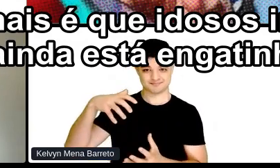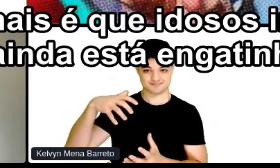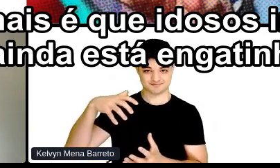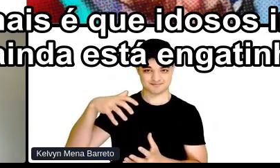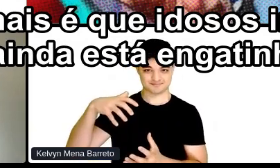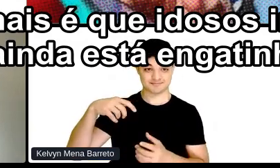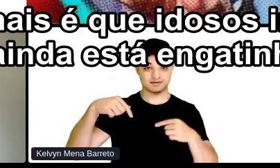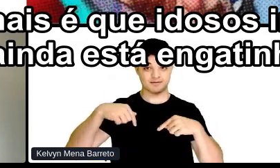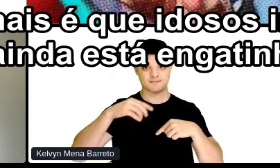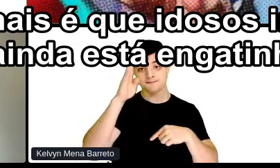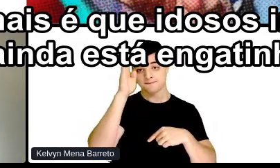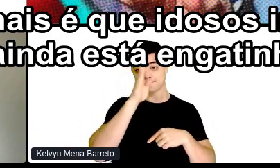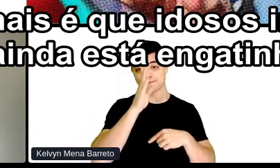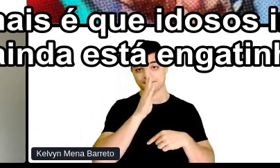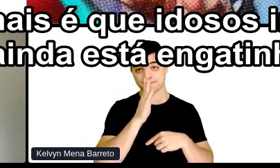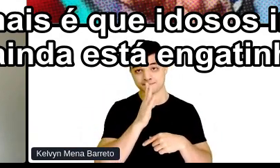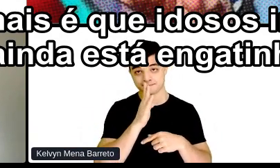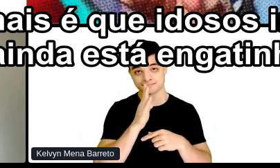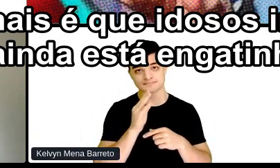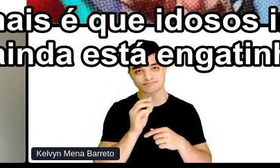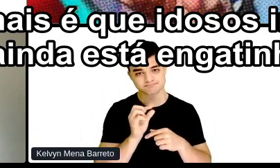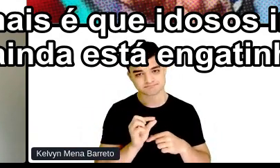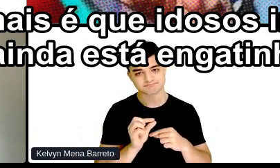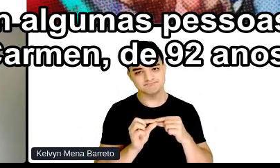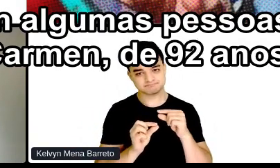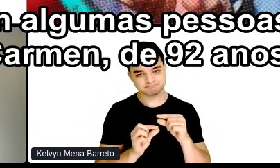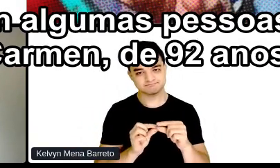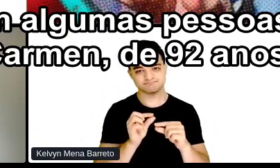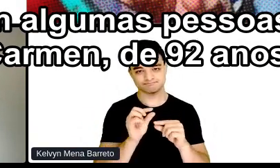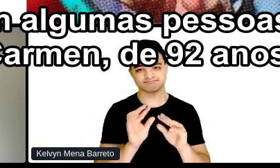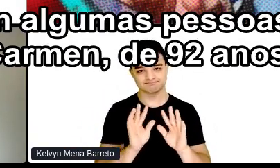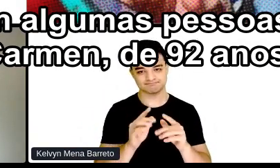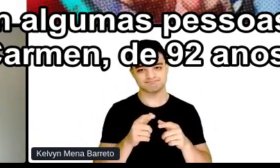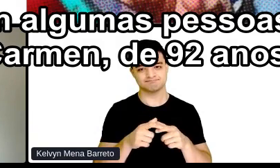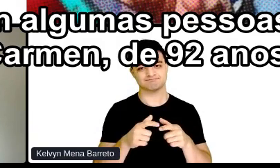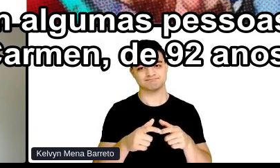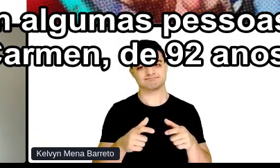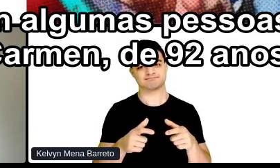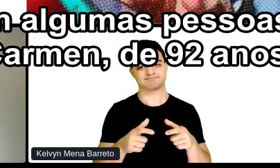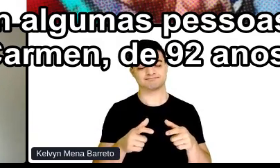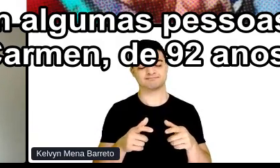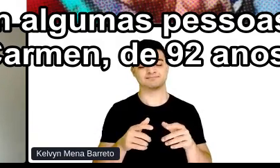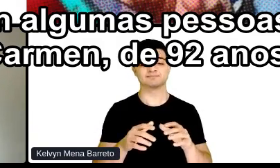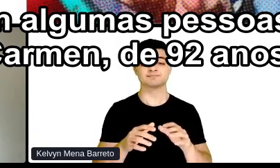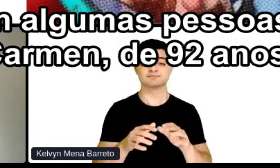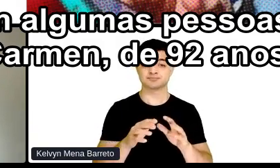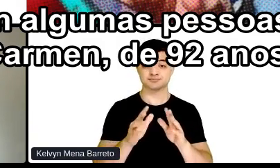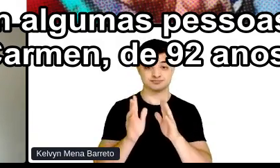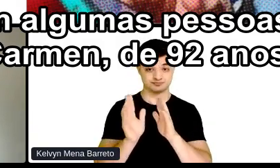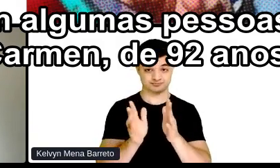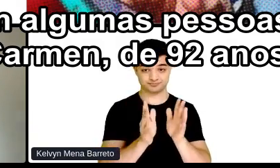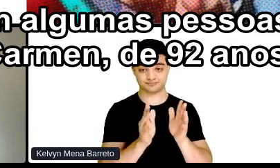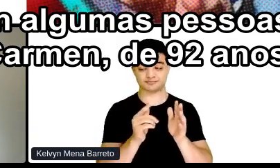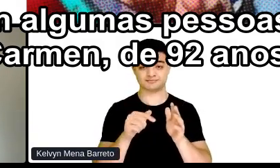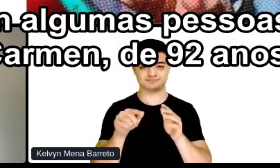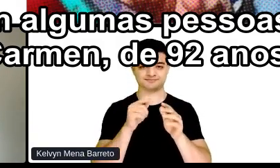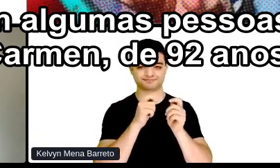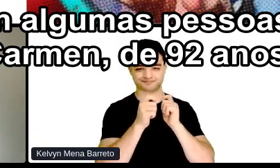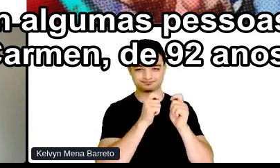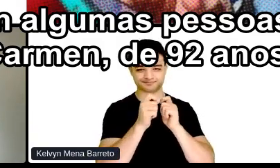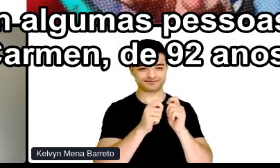foi mostrado, eles têm dificuldade, às vezes, de acessar algo muito específico, então, eles têm essa dificuldade de acompanhar o processo totalmente